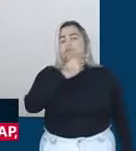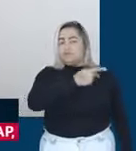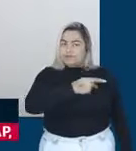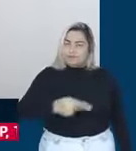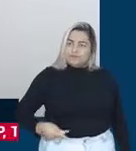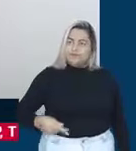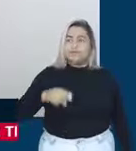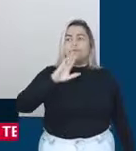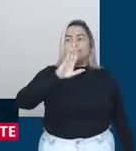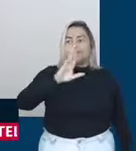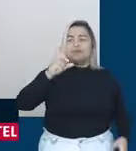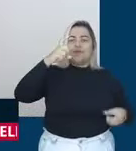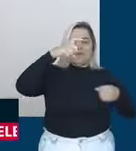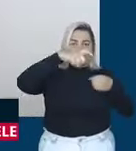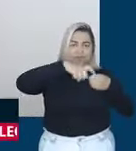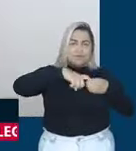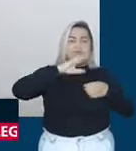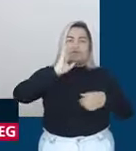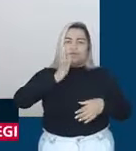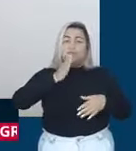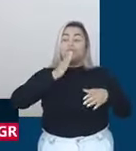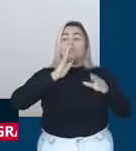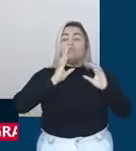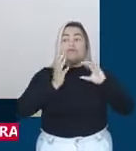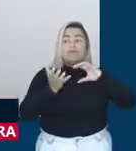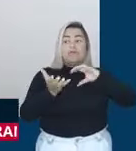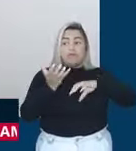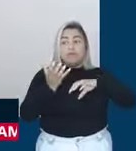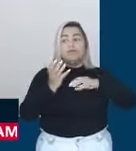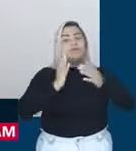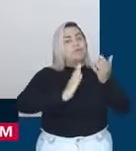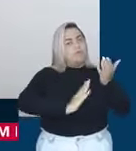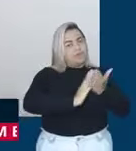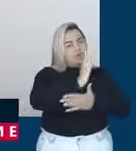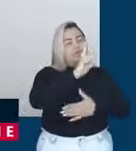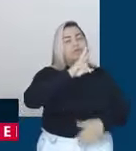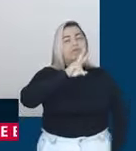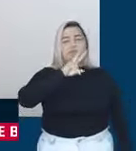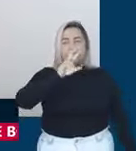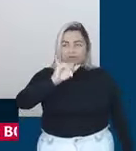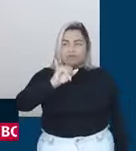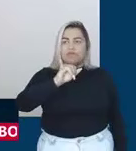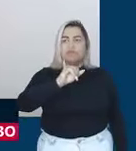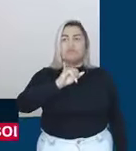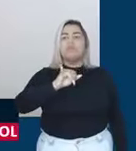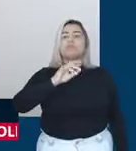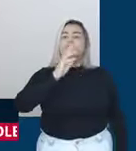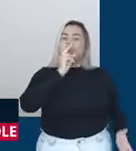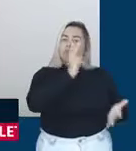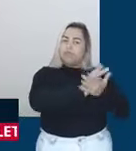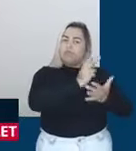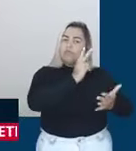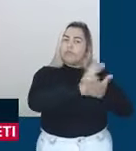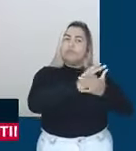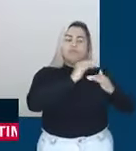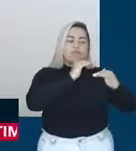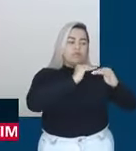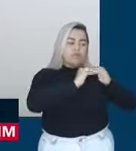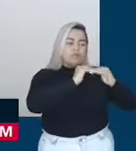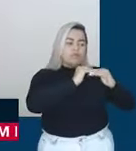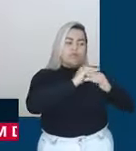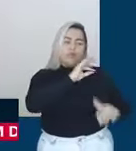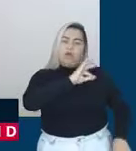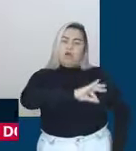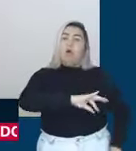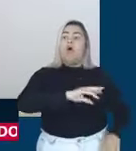voltou e já chegou no Congresso a política que vai garantir mesmo salário, mesma